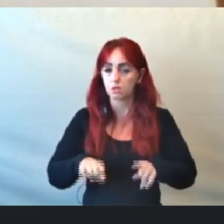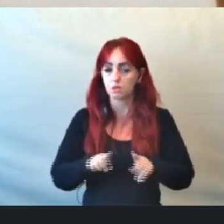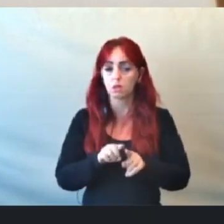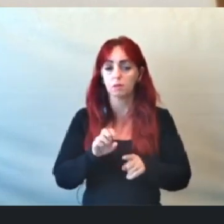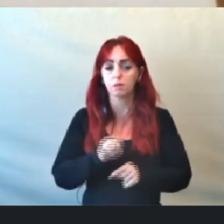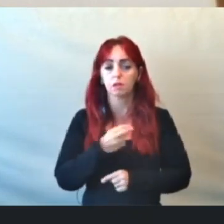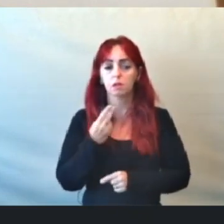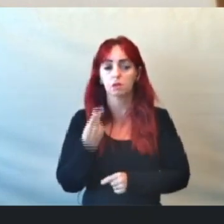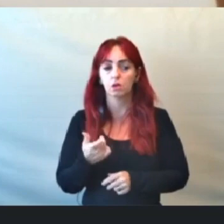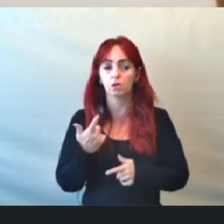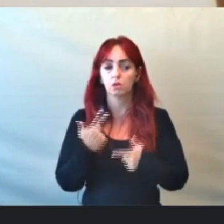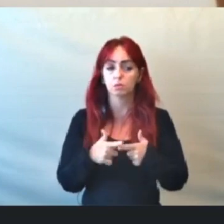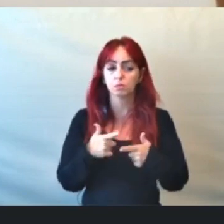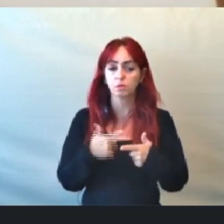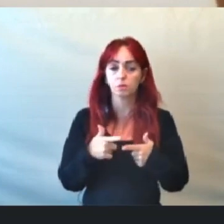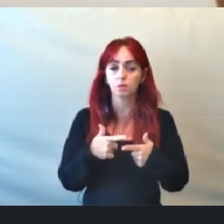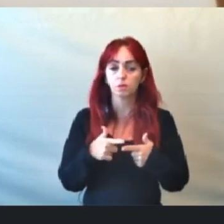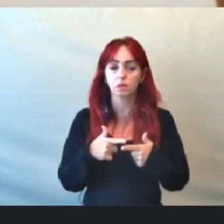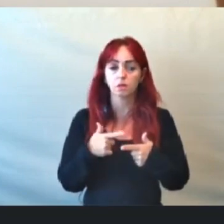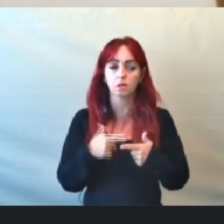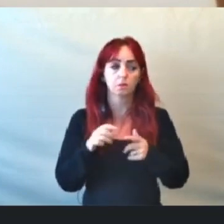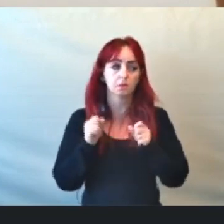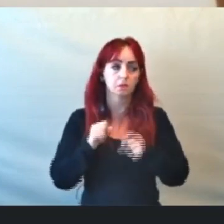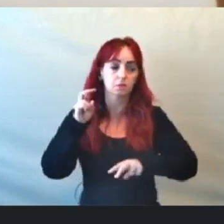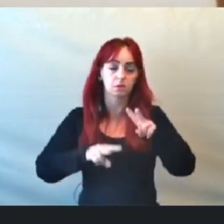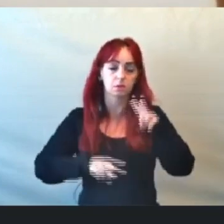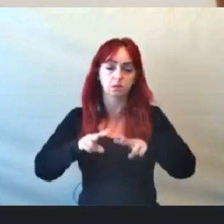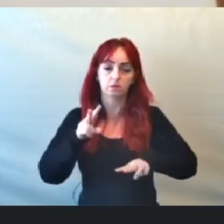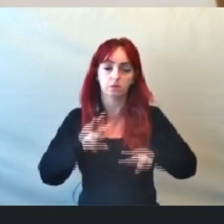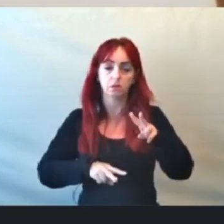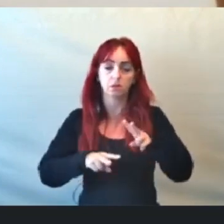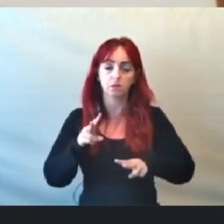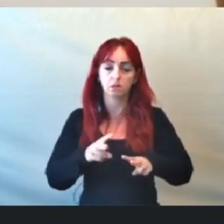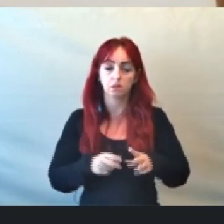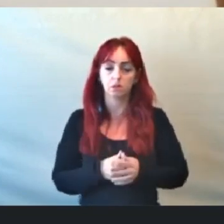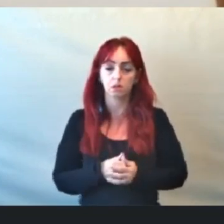possa avaliar de sua credibilidade.